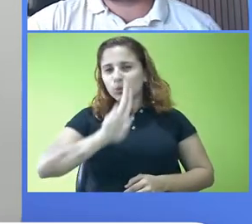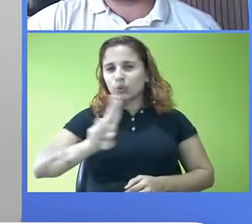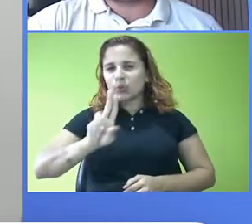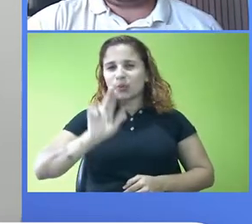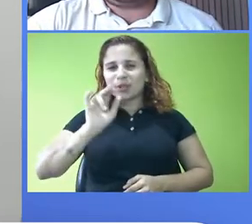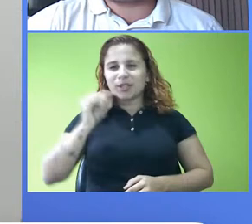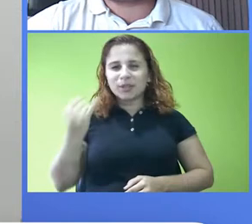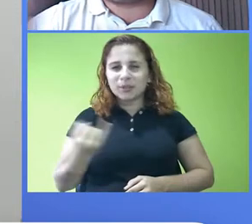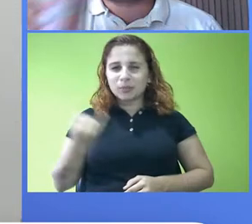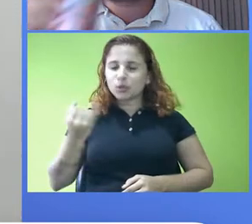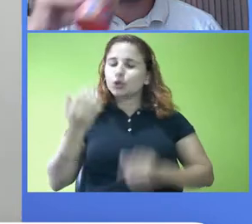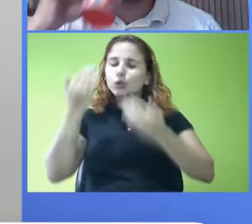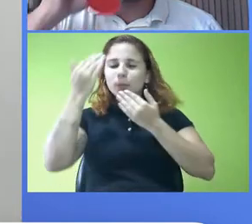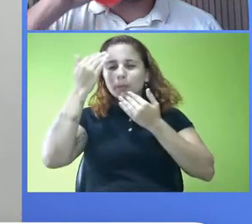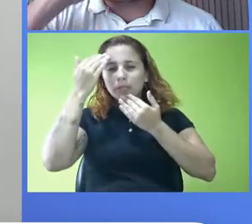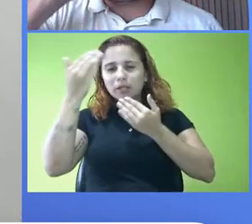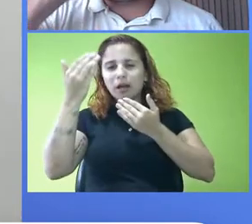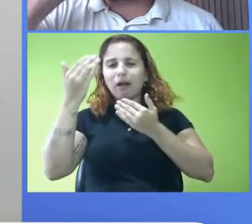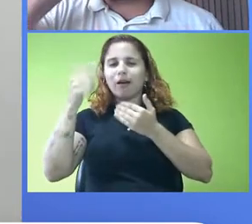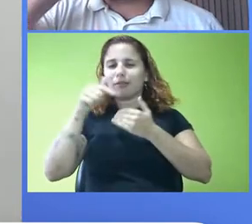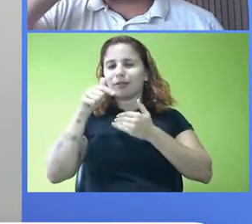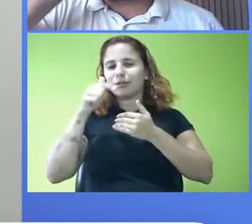né?